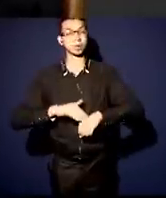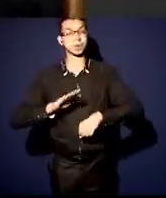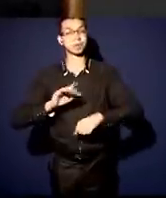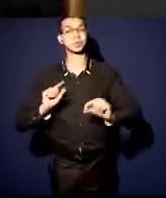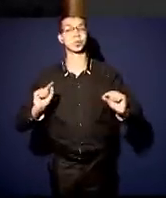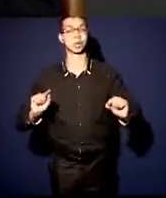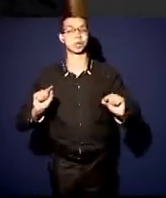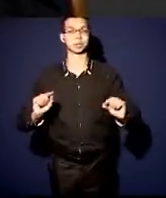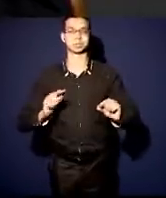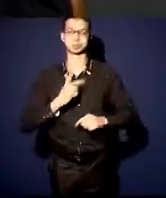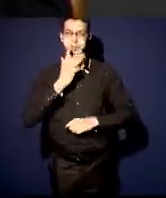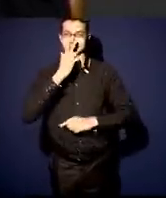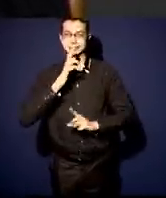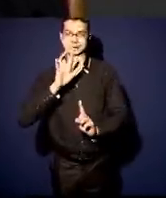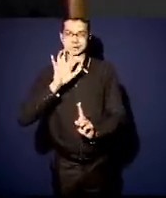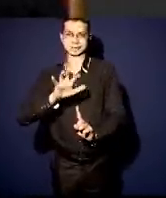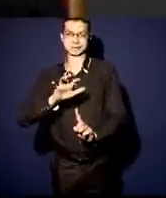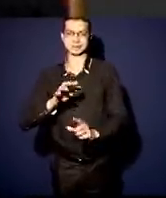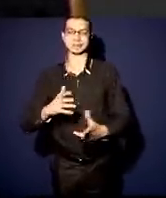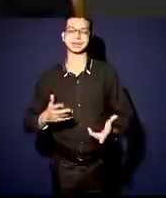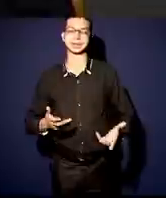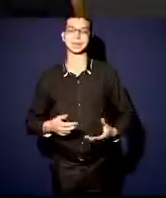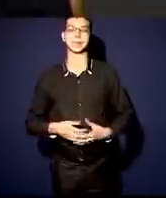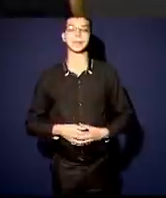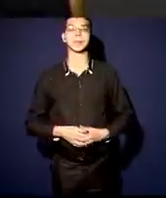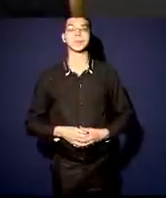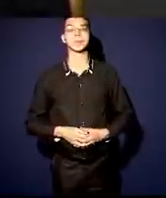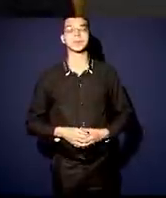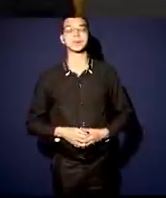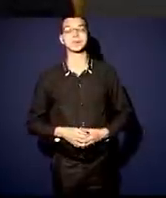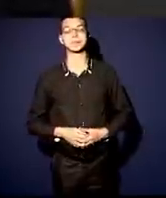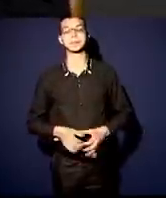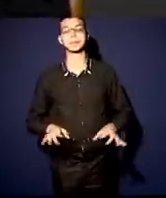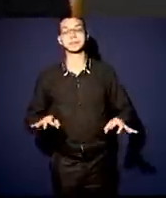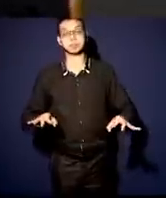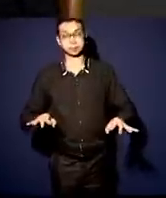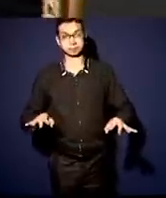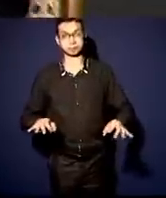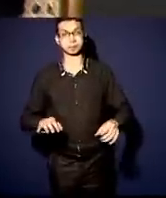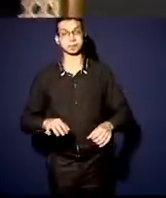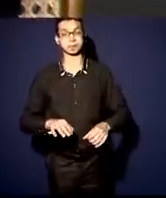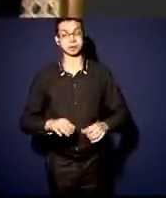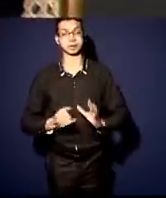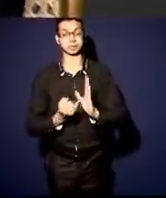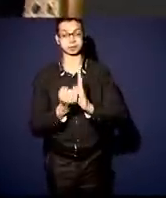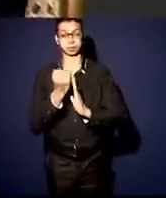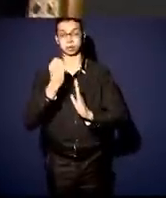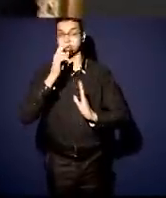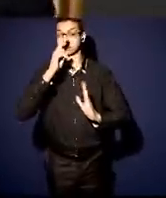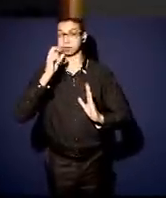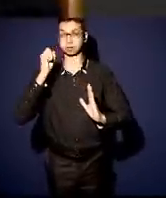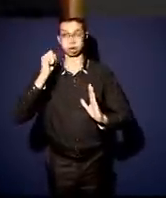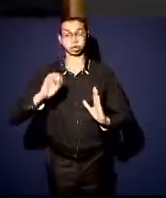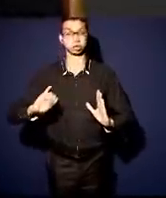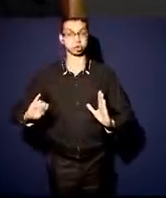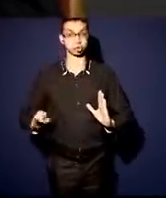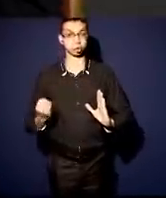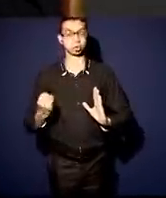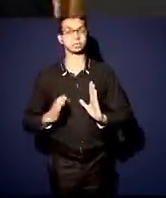praticamente, quase todos os fatores, com exceção de um, levam a inflação mais alta e juros mais alto. E a